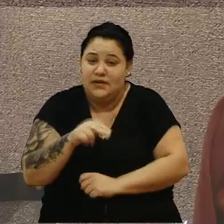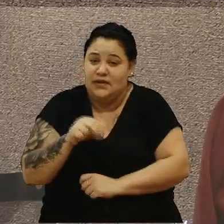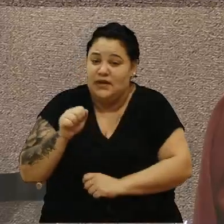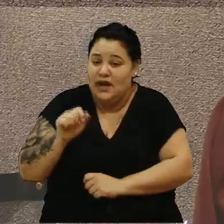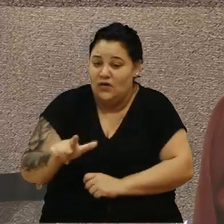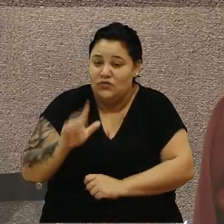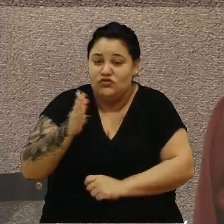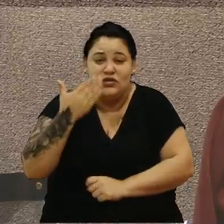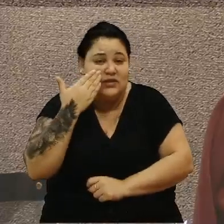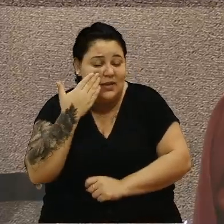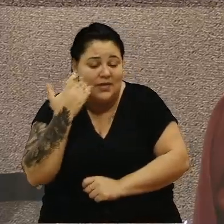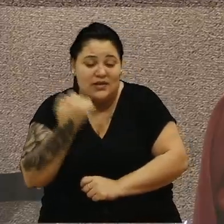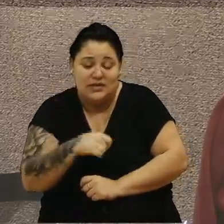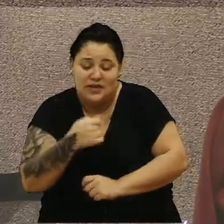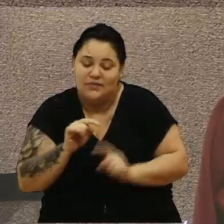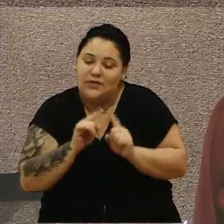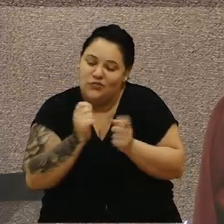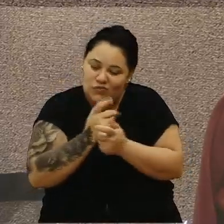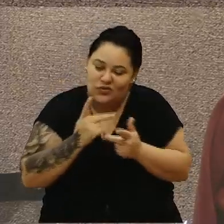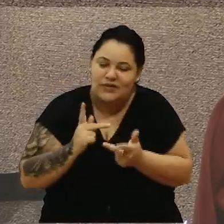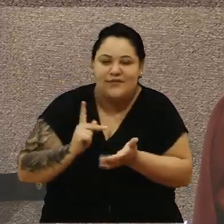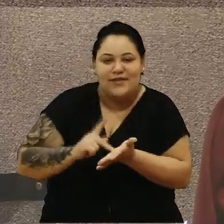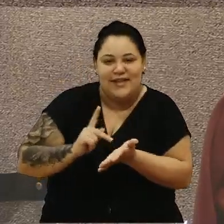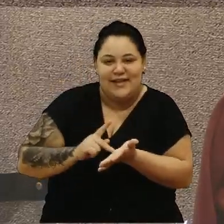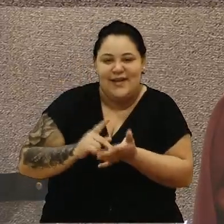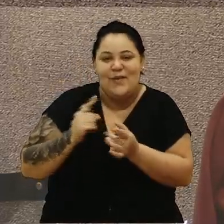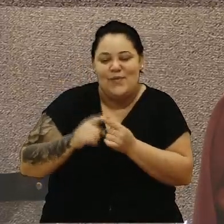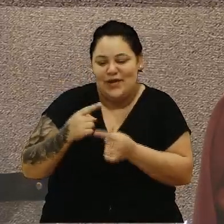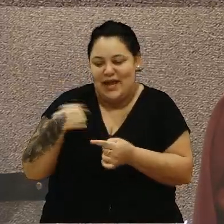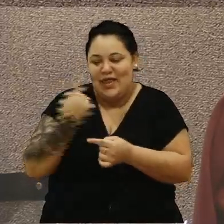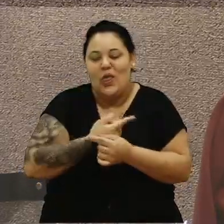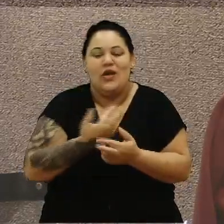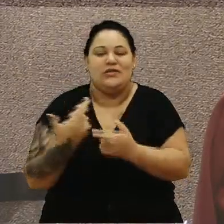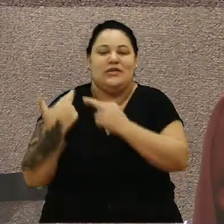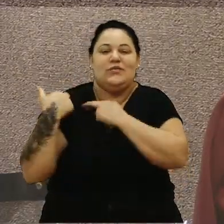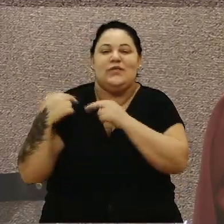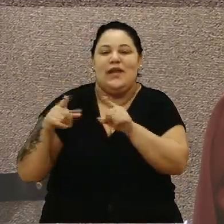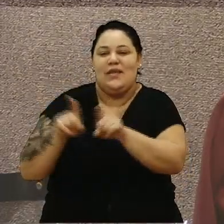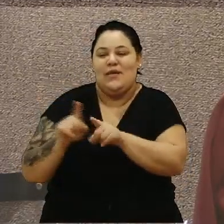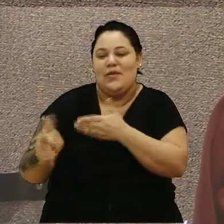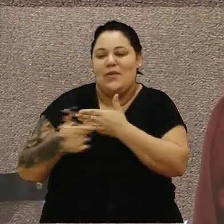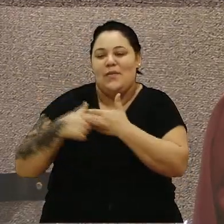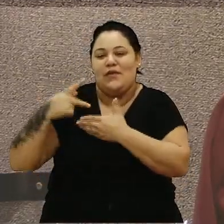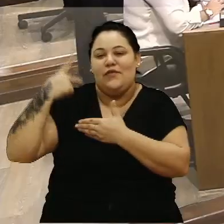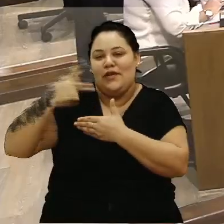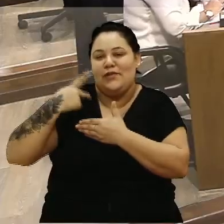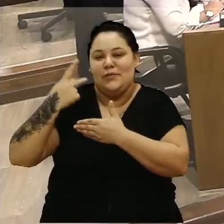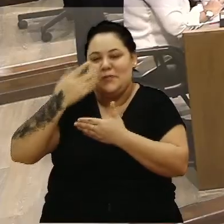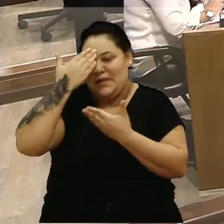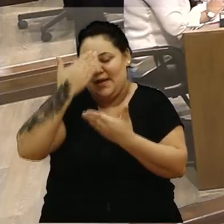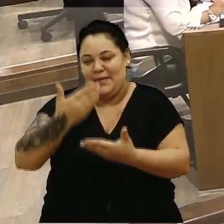necessidade, mas com fatos que sejam reais, porque essa é a nossa responsabilidade enquanto legisladores. Obrigada.